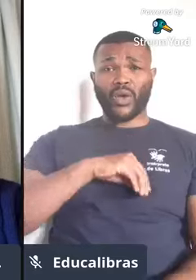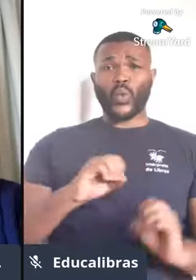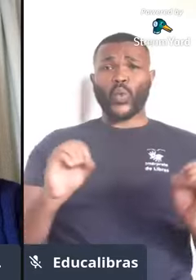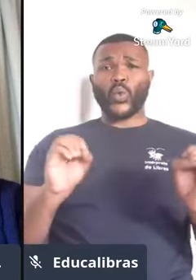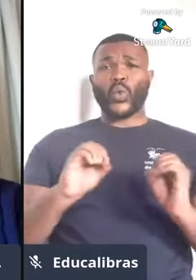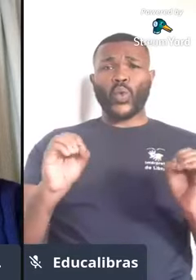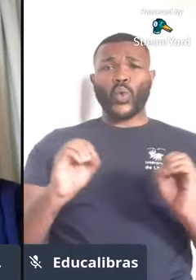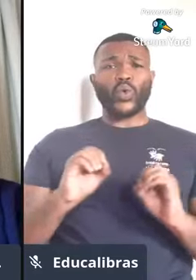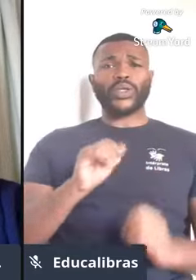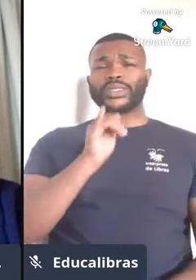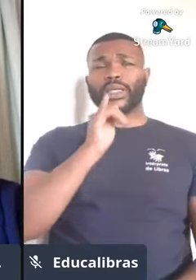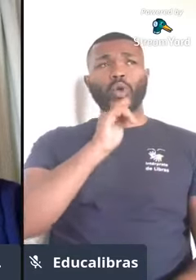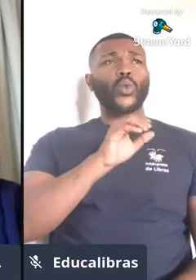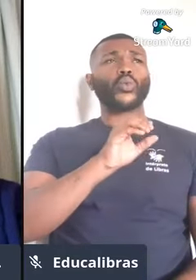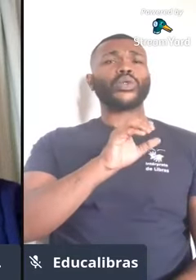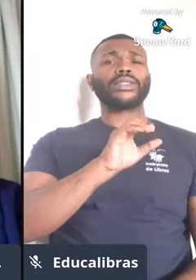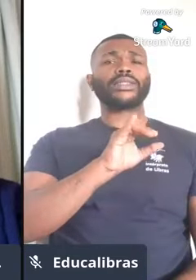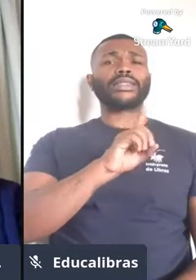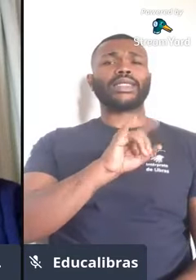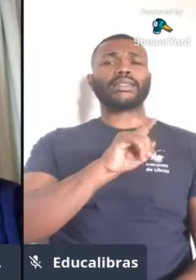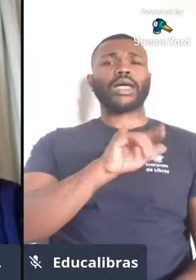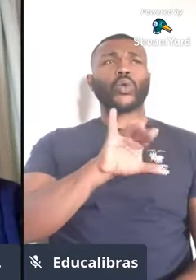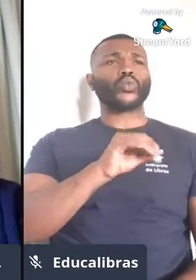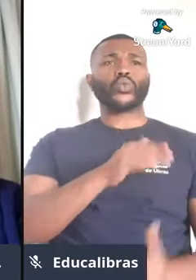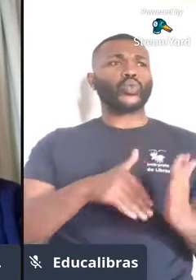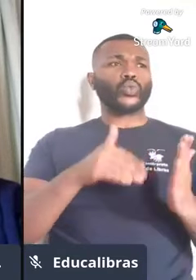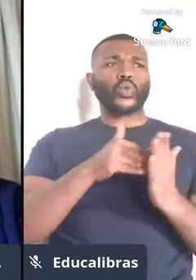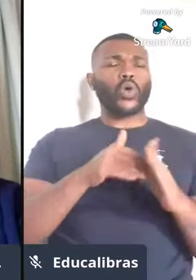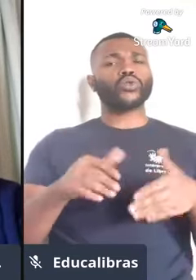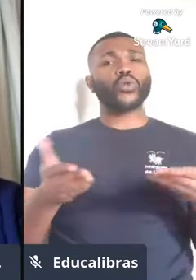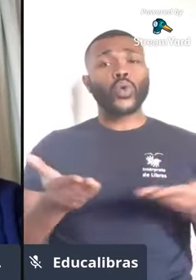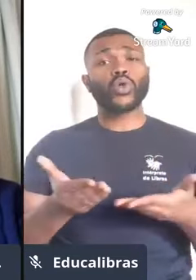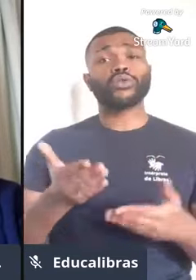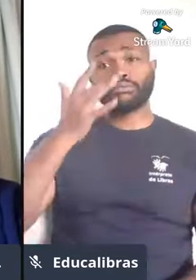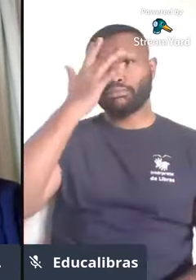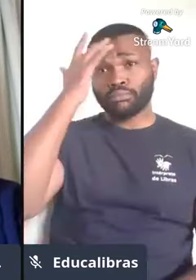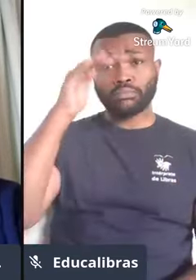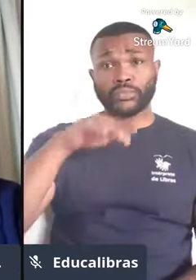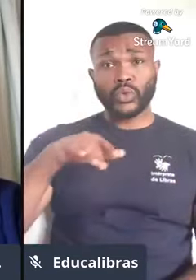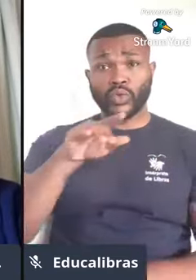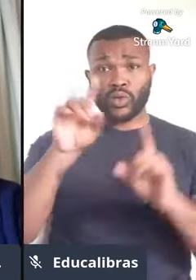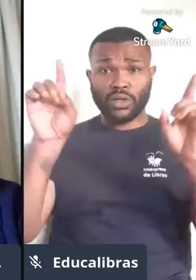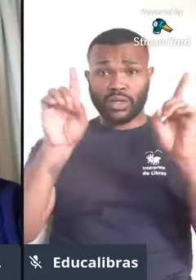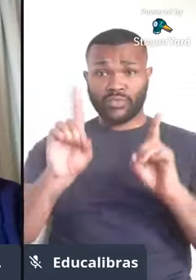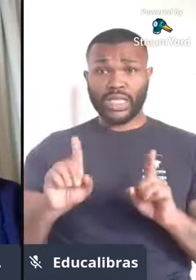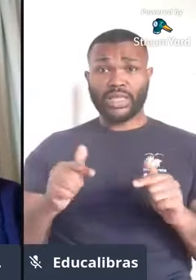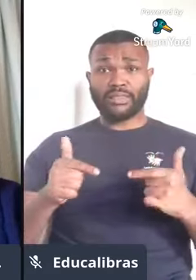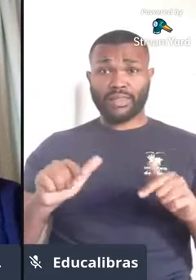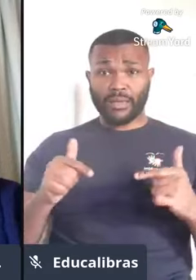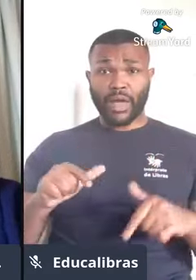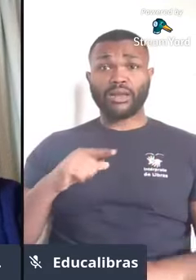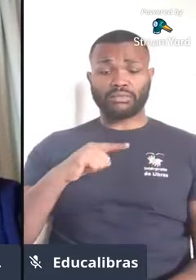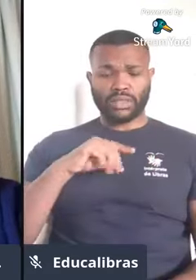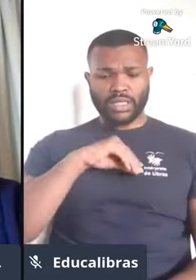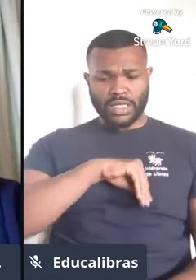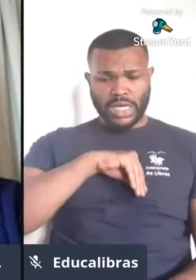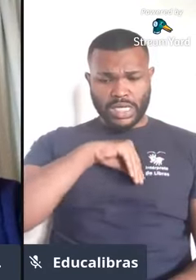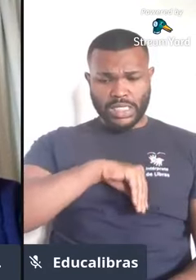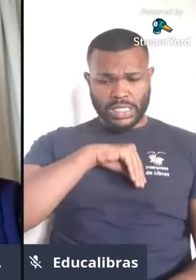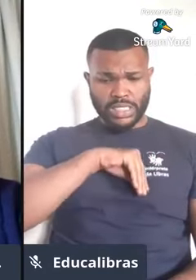cidadão pleno. Eu acho que hoje o fato das pessoas com deficiência estarem empregadas, terem os seus salários e terem se